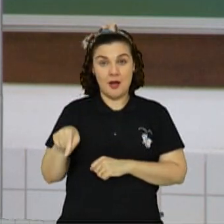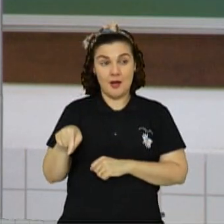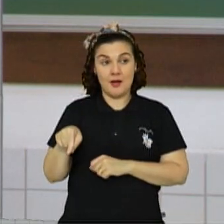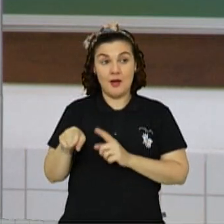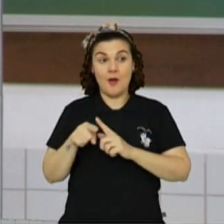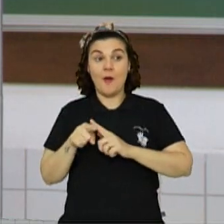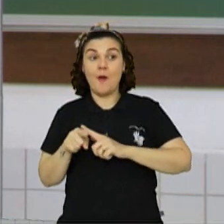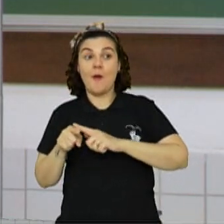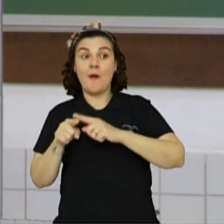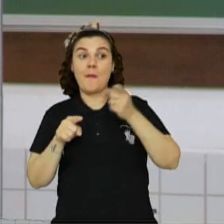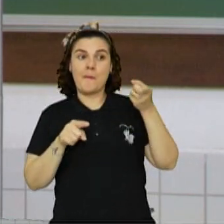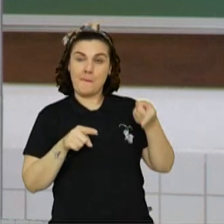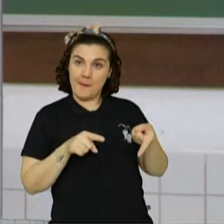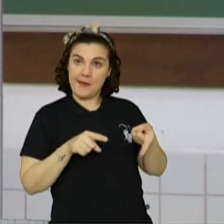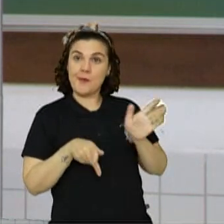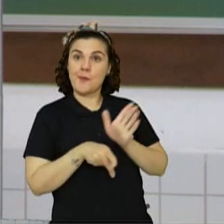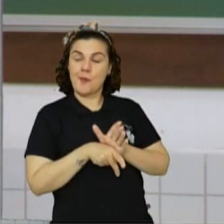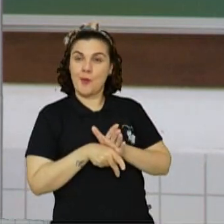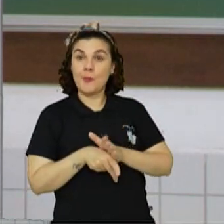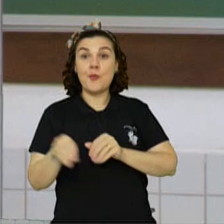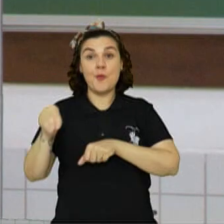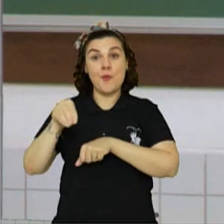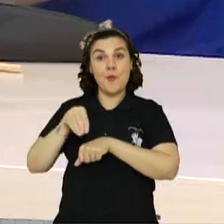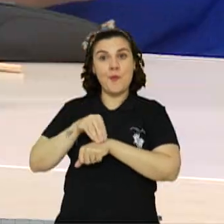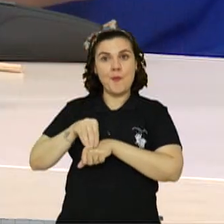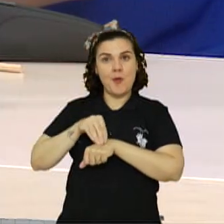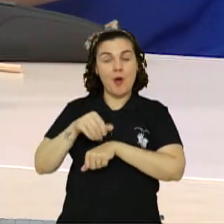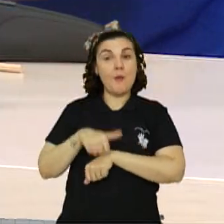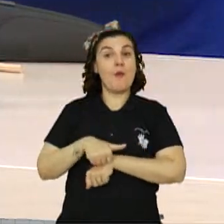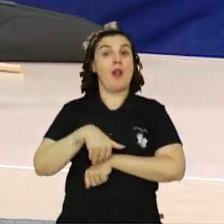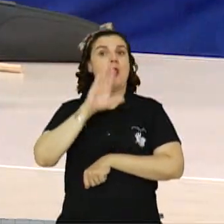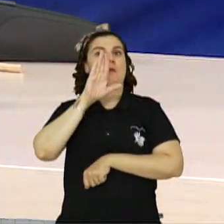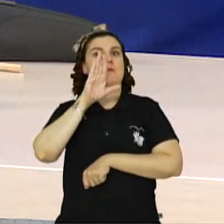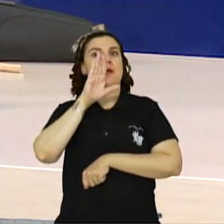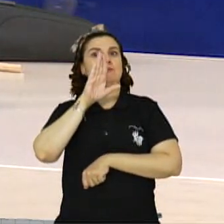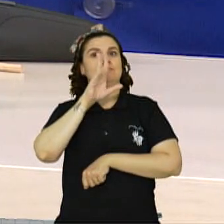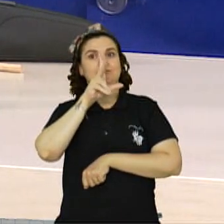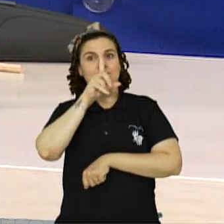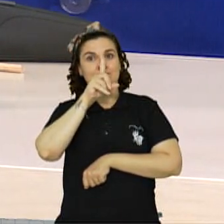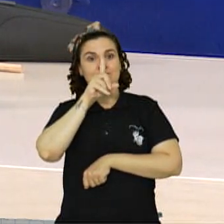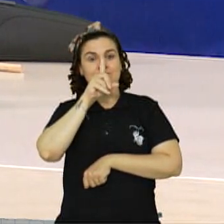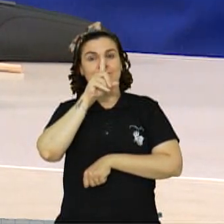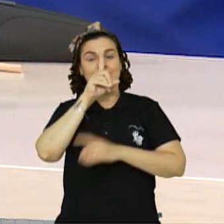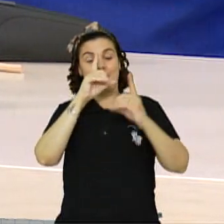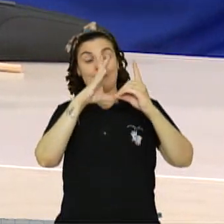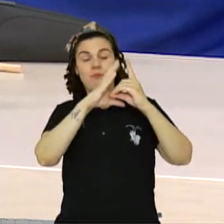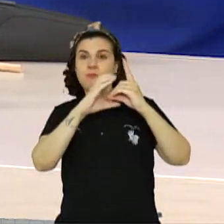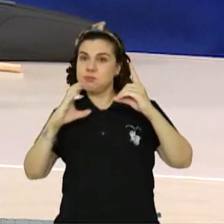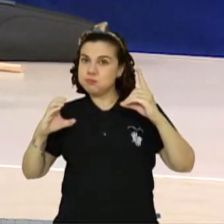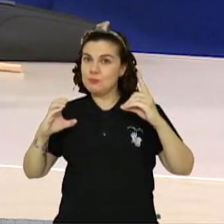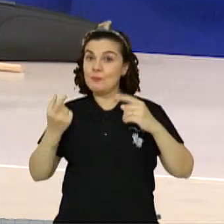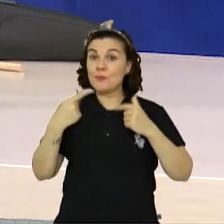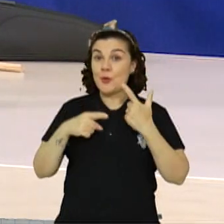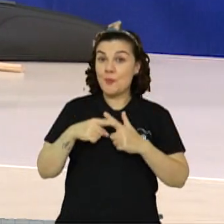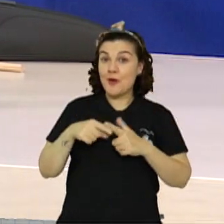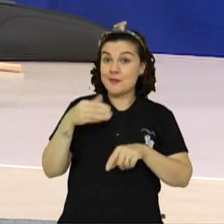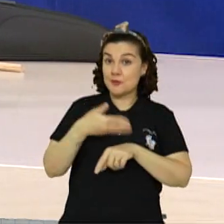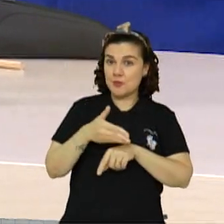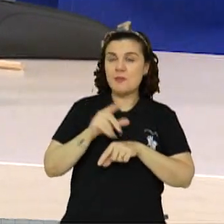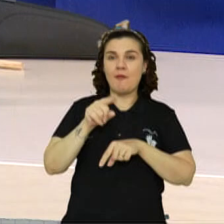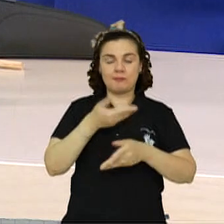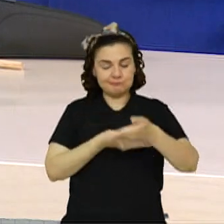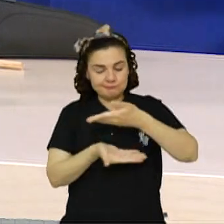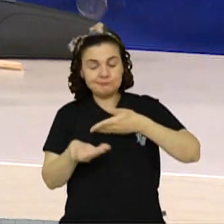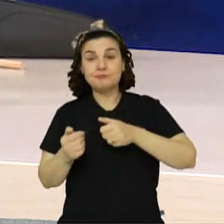em relação ao álcool, a tampinha de plástico é mais densa. Então, eu quero que vocês reflitam isso, porque a nossa prática vai